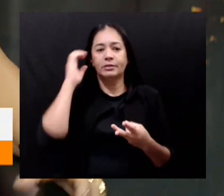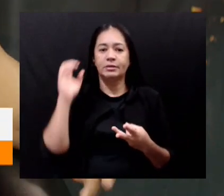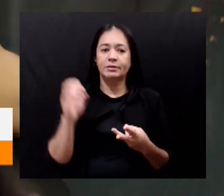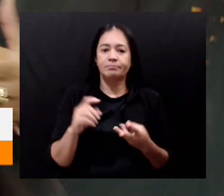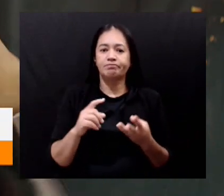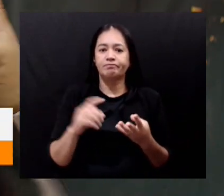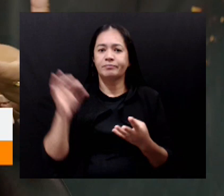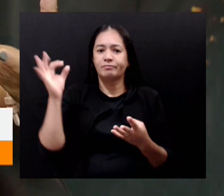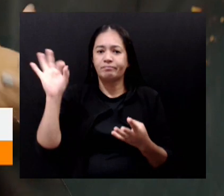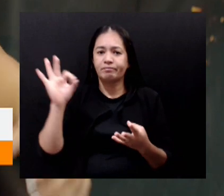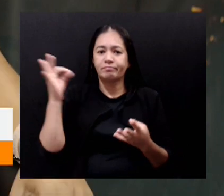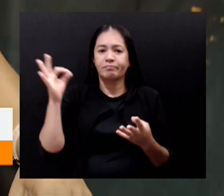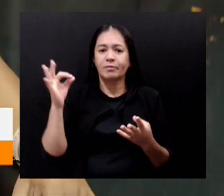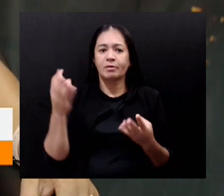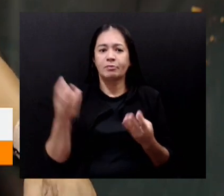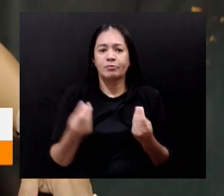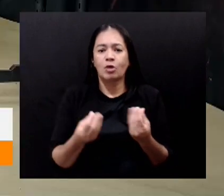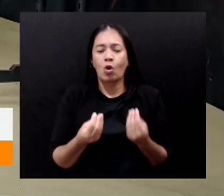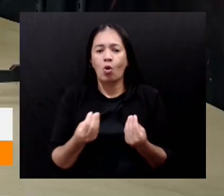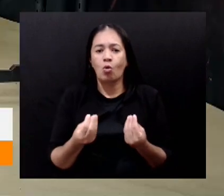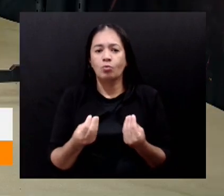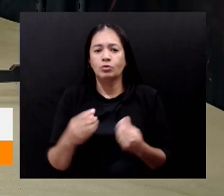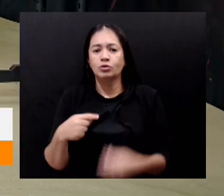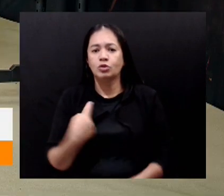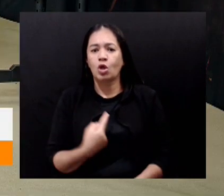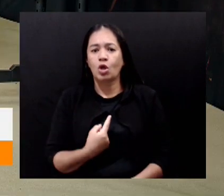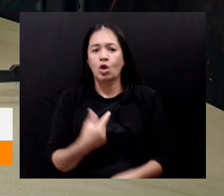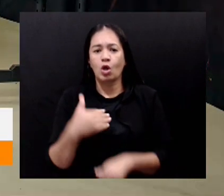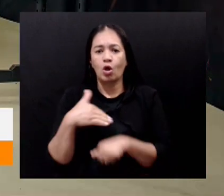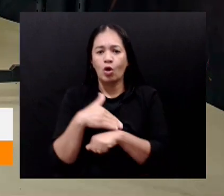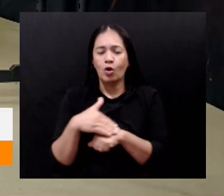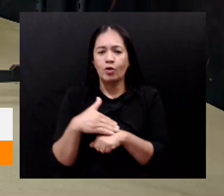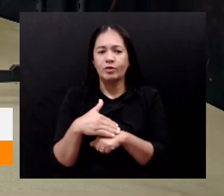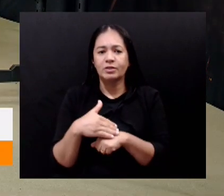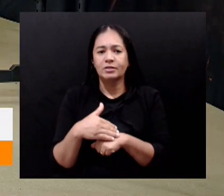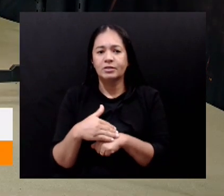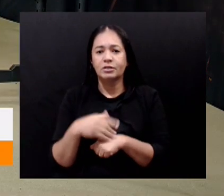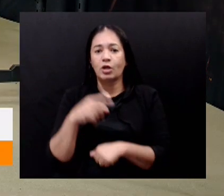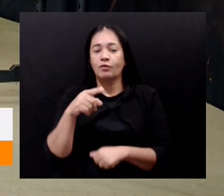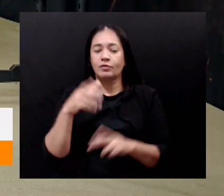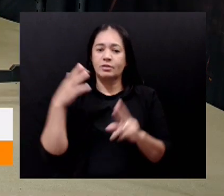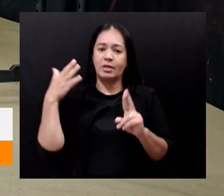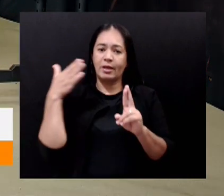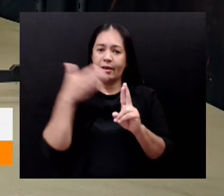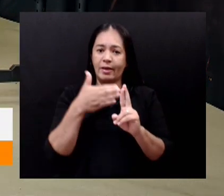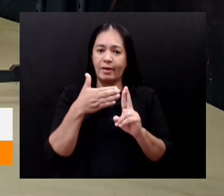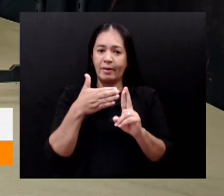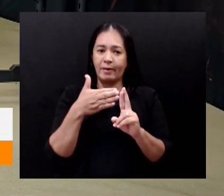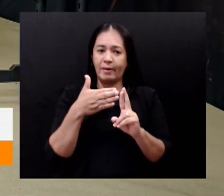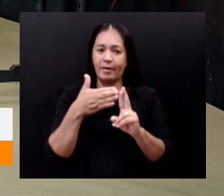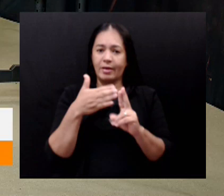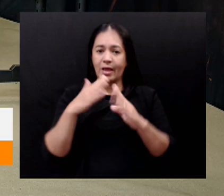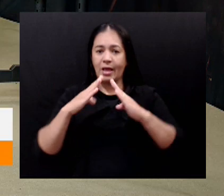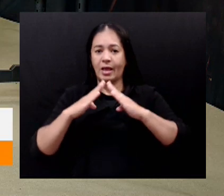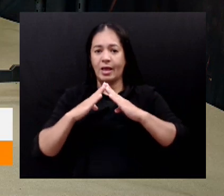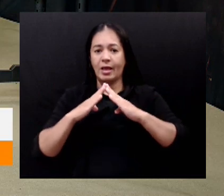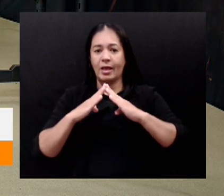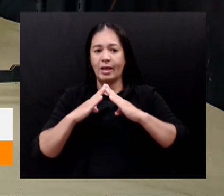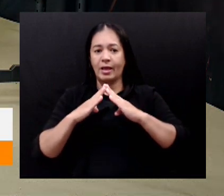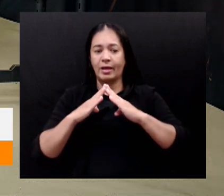início, quando estávamos ainda antes de começar o programa, você representa a casa, portuguesa